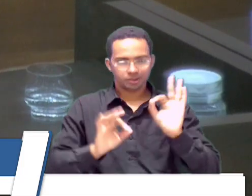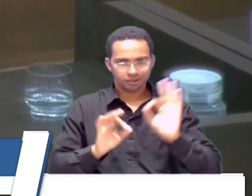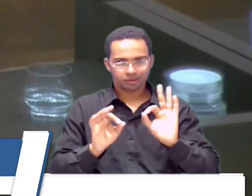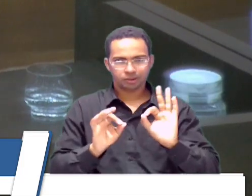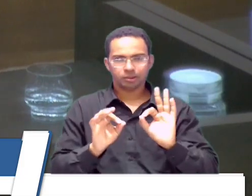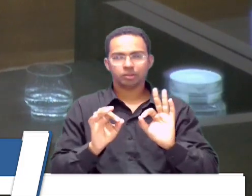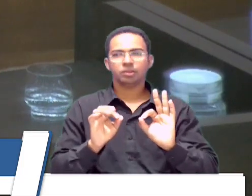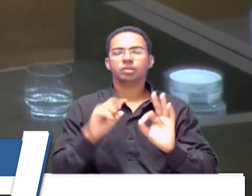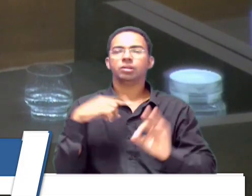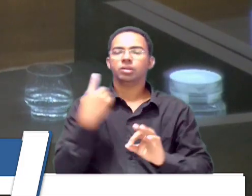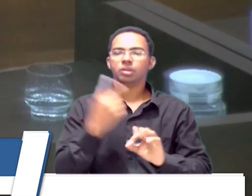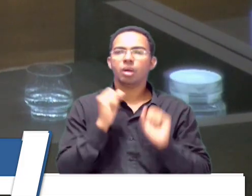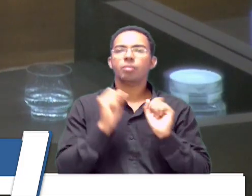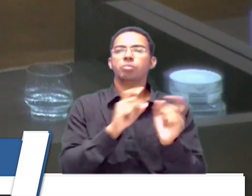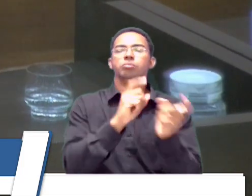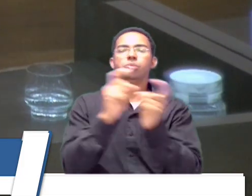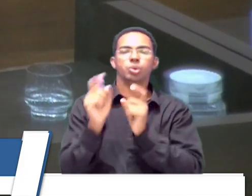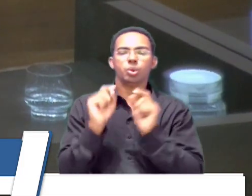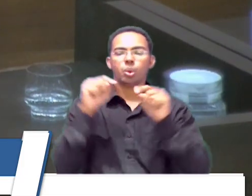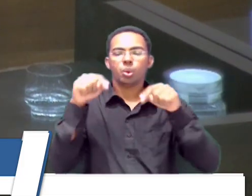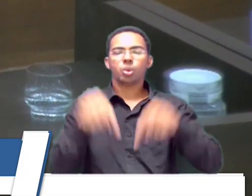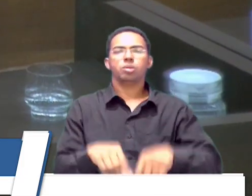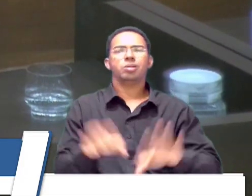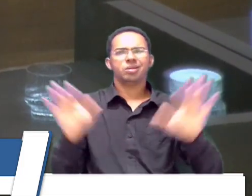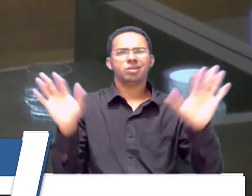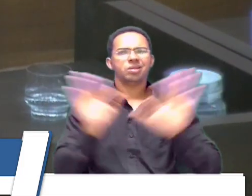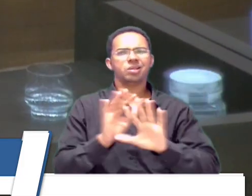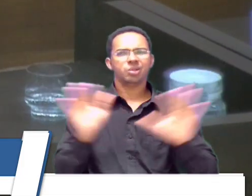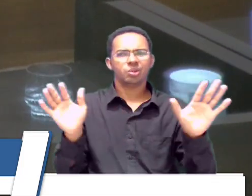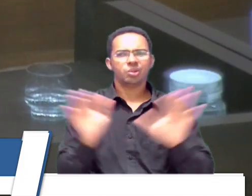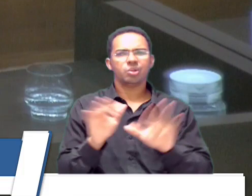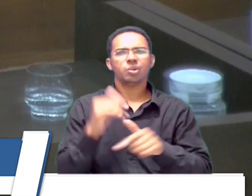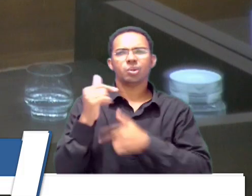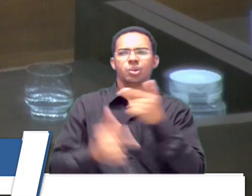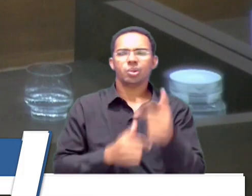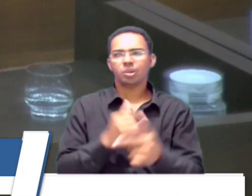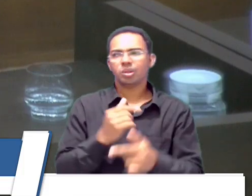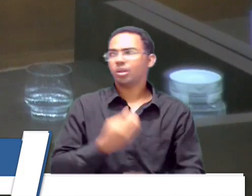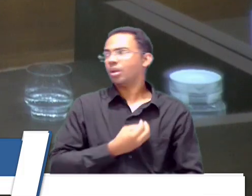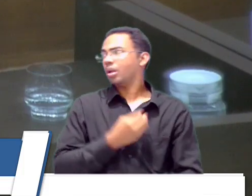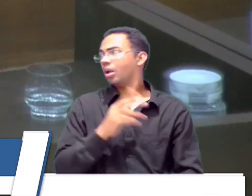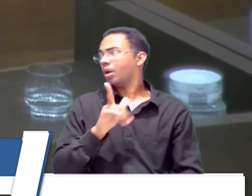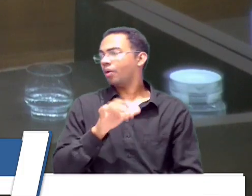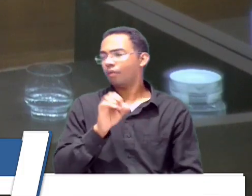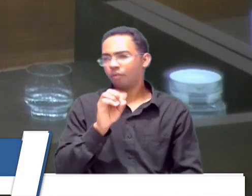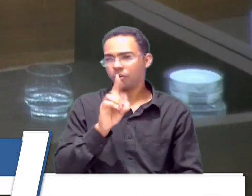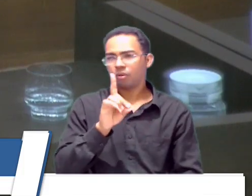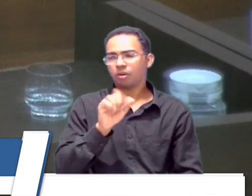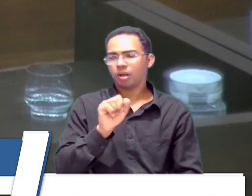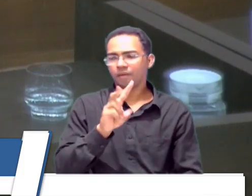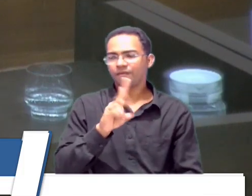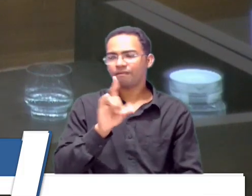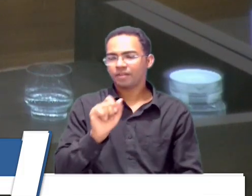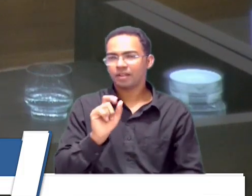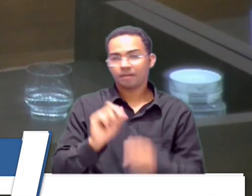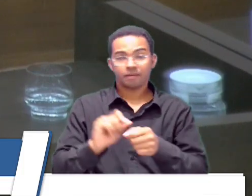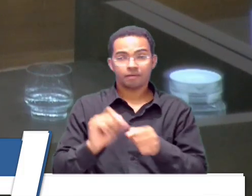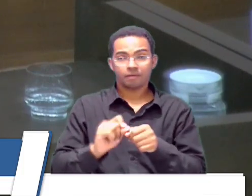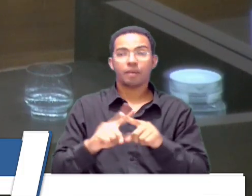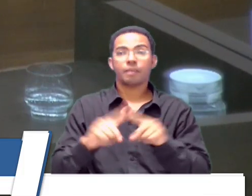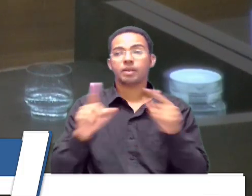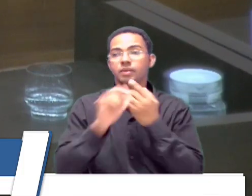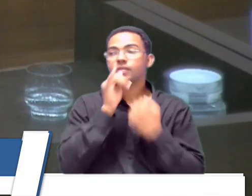gente discuta aqui, não só o trabalho que a Flor da Vida já faz, e precisa servir de